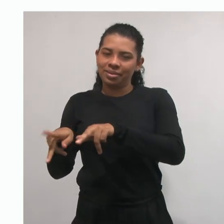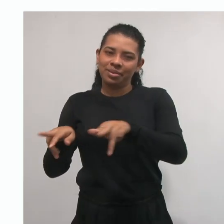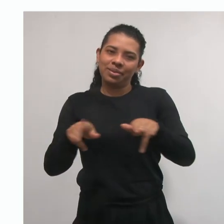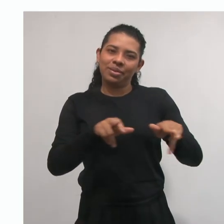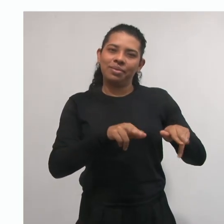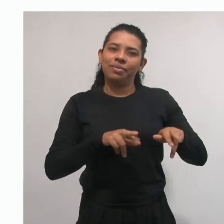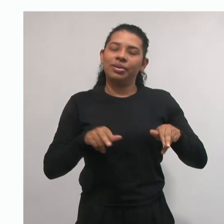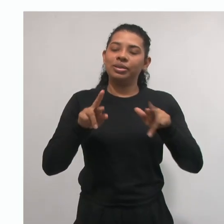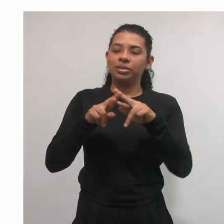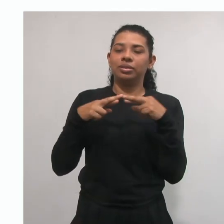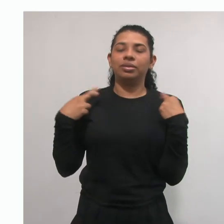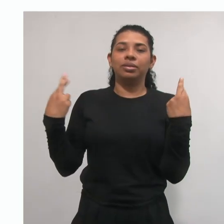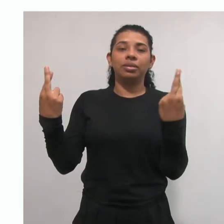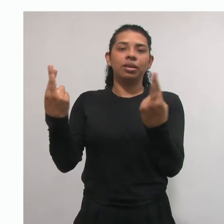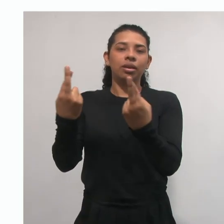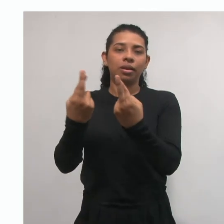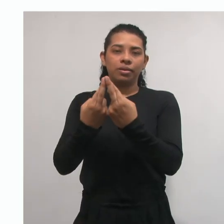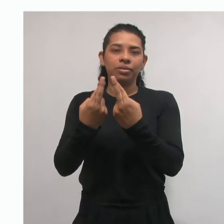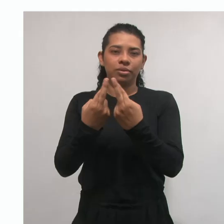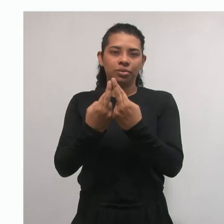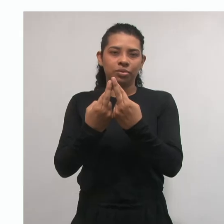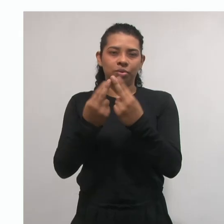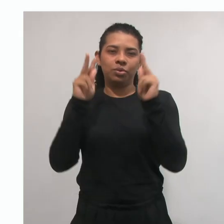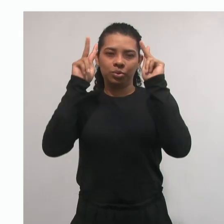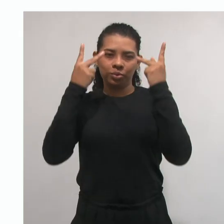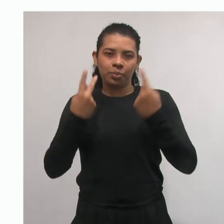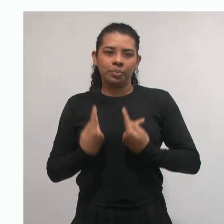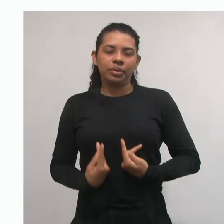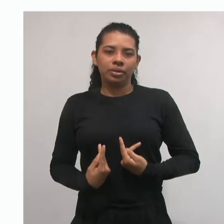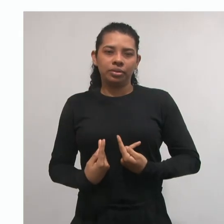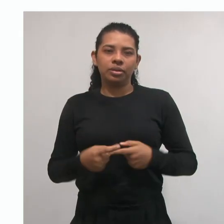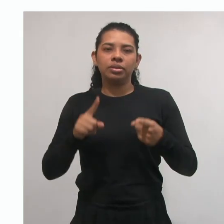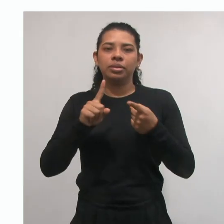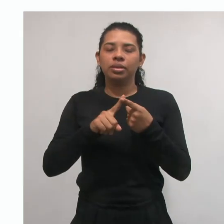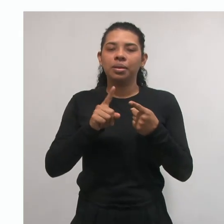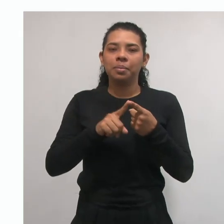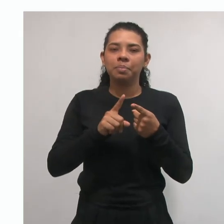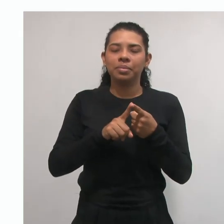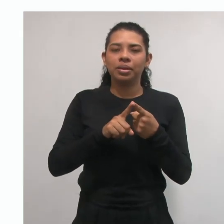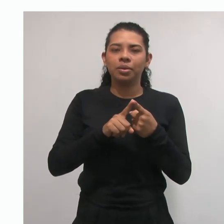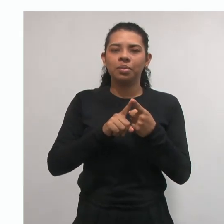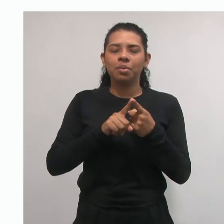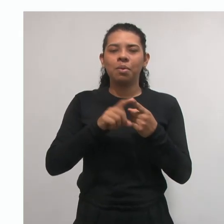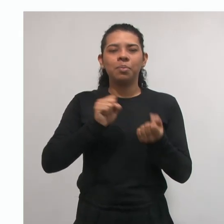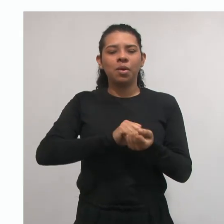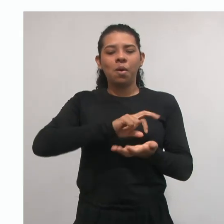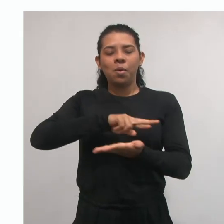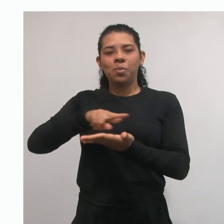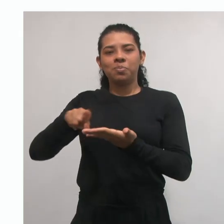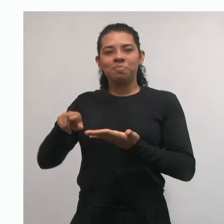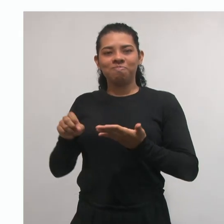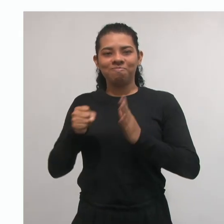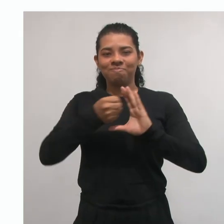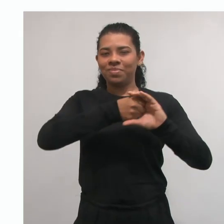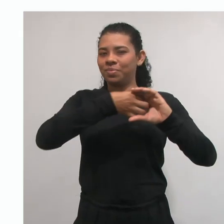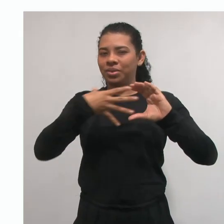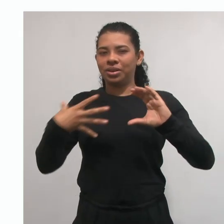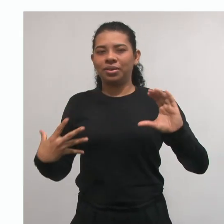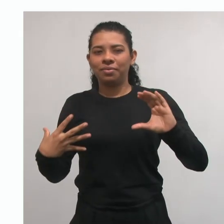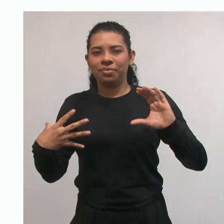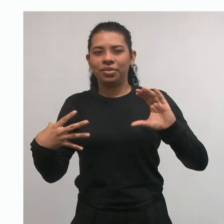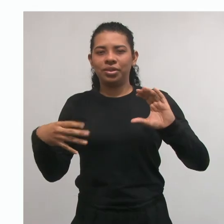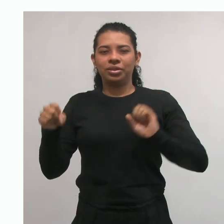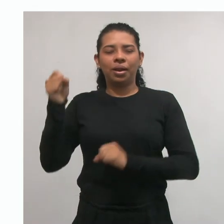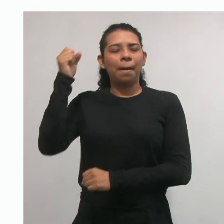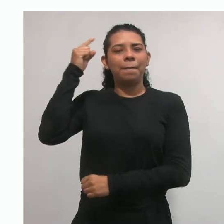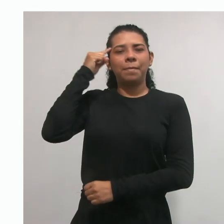de diferenças nas reuniões humanas, né? Então, diferenças de caráter étnico, cultural, físico,